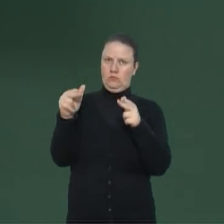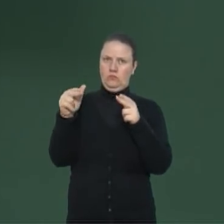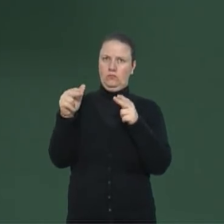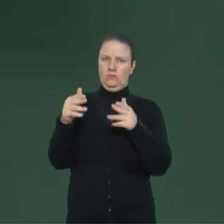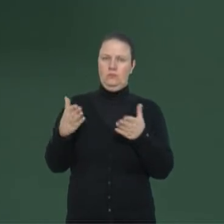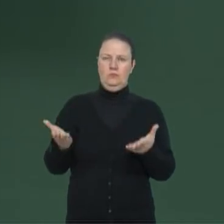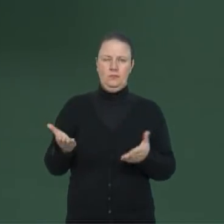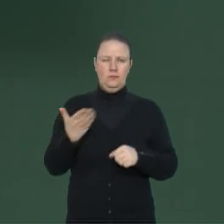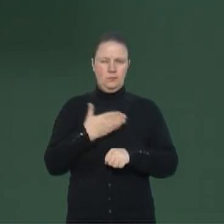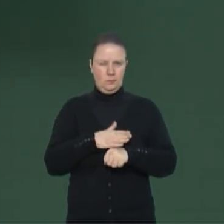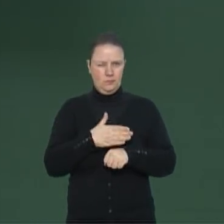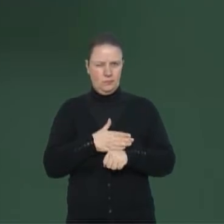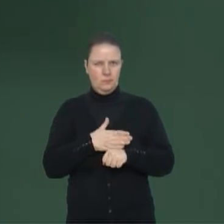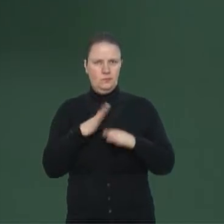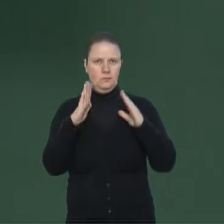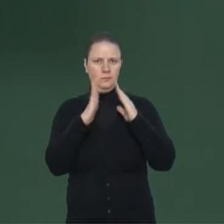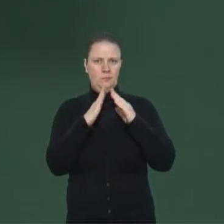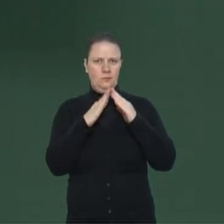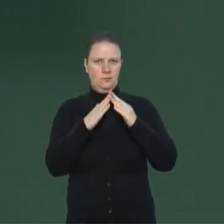casa.